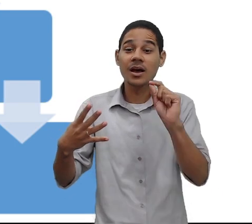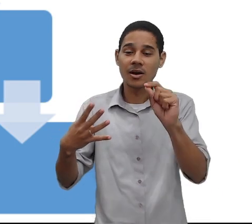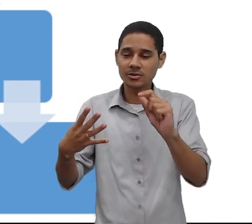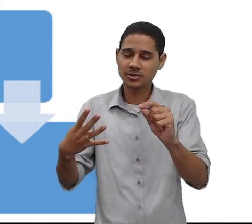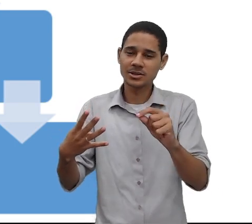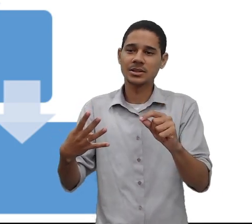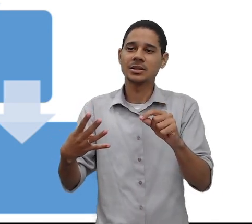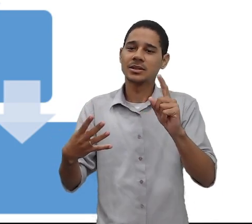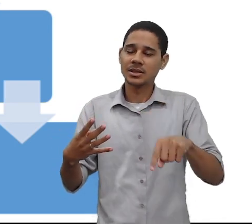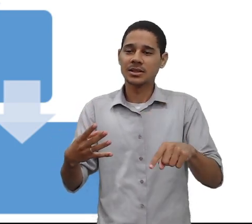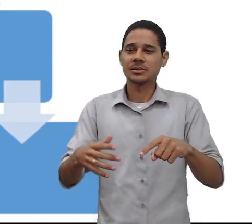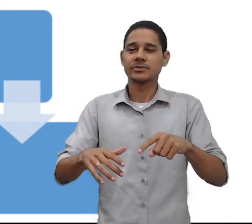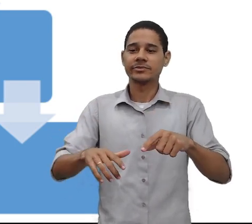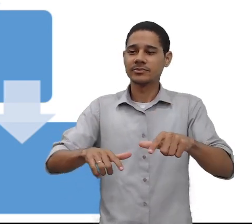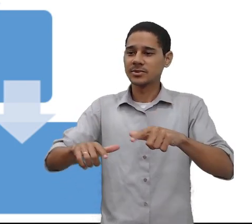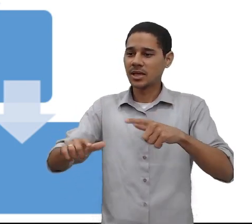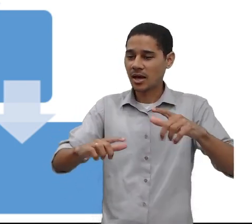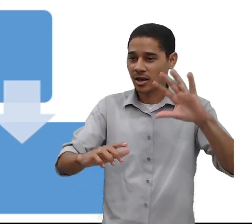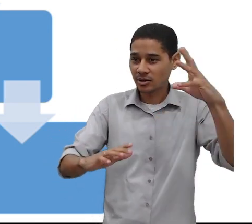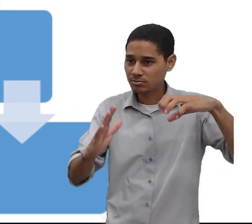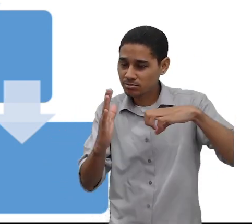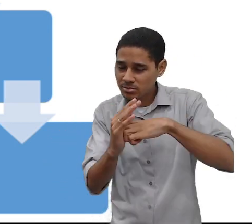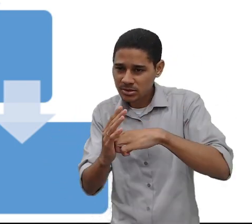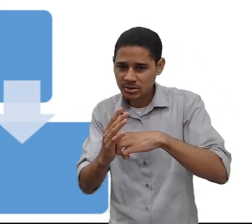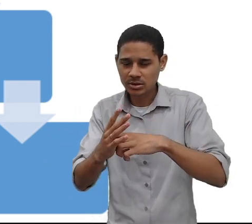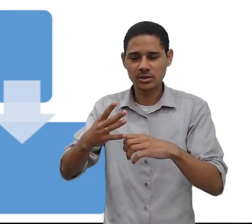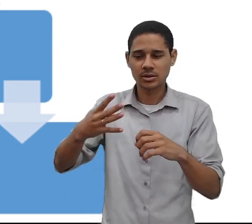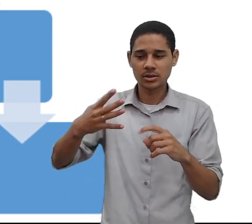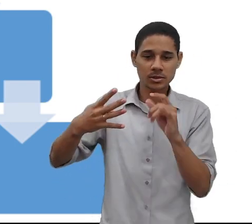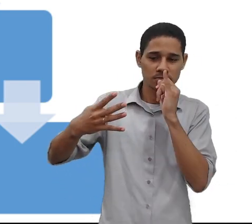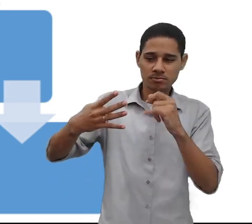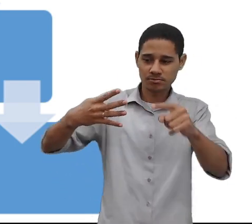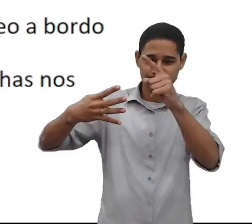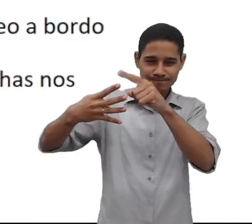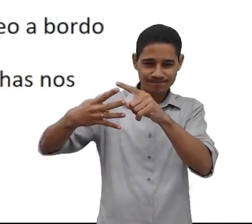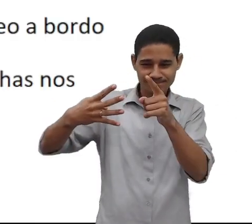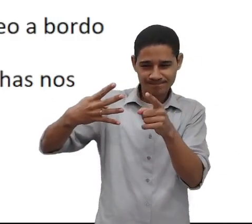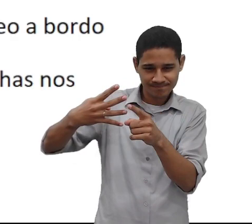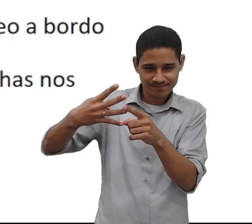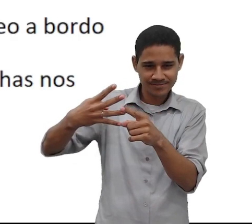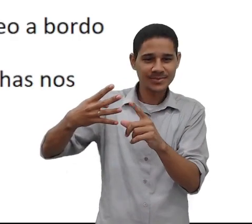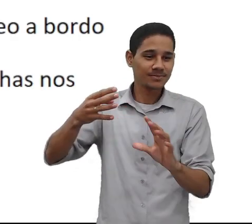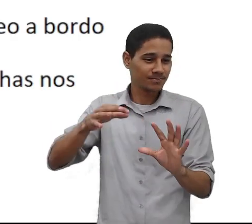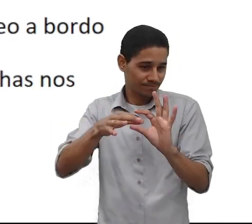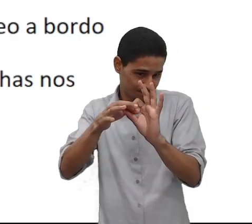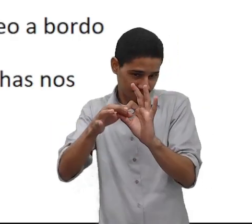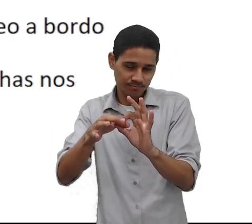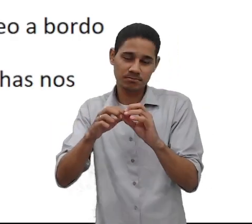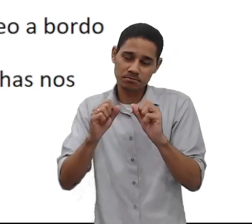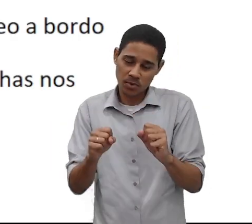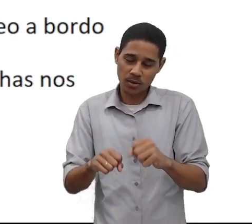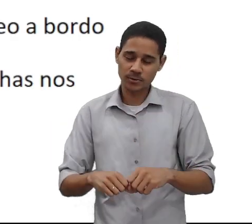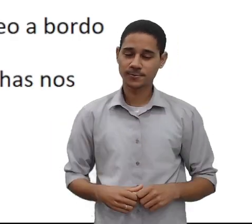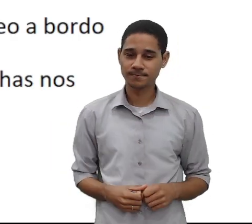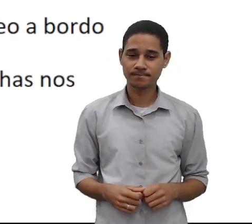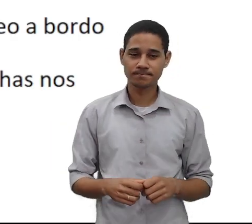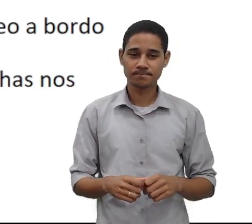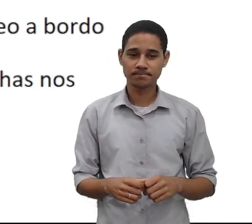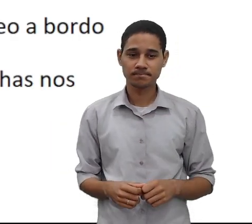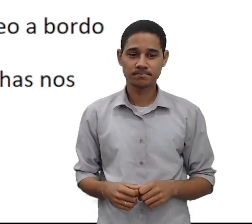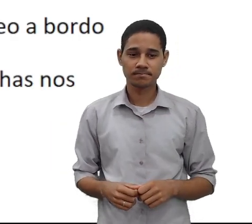está atrelado ao acidente patrimonial e ocupacional. Bom, essa